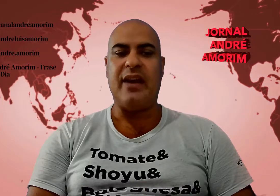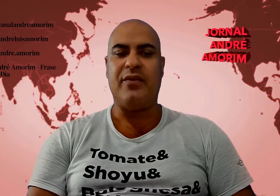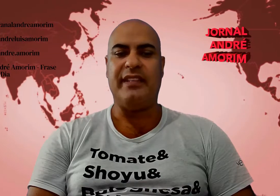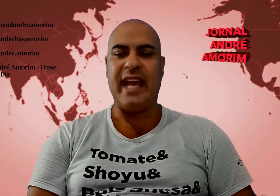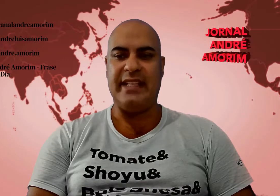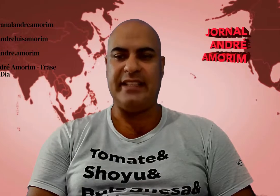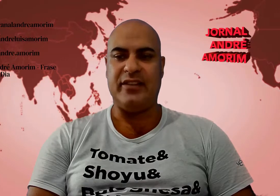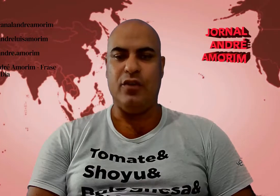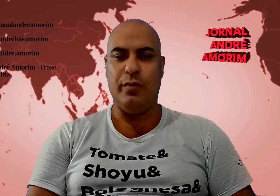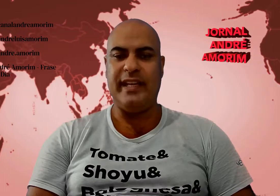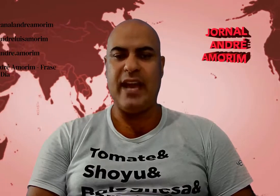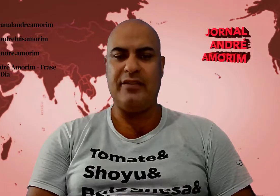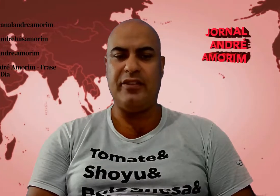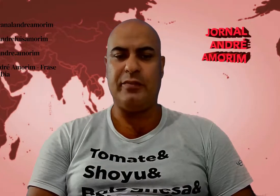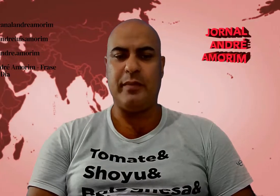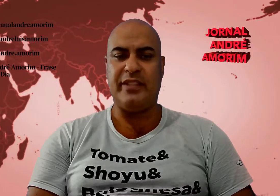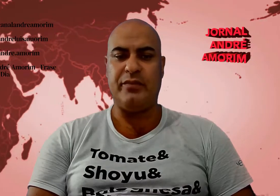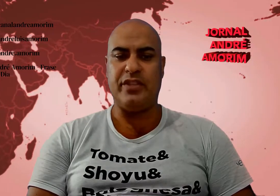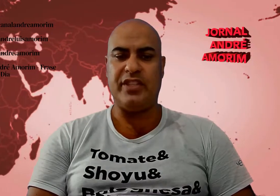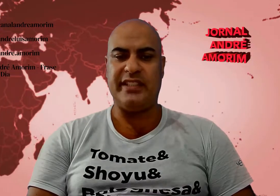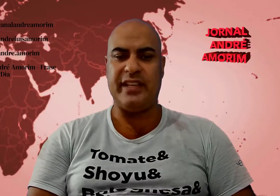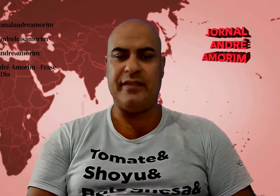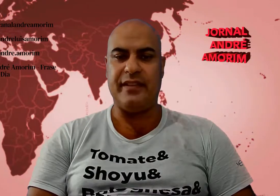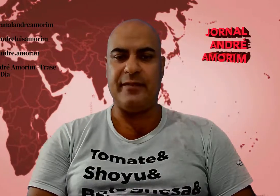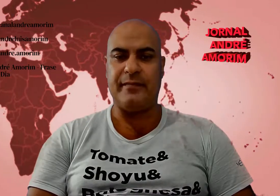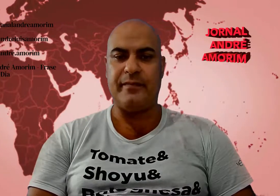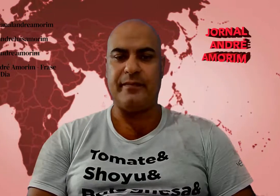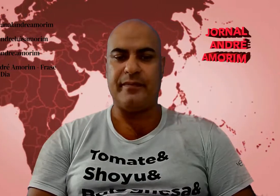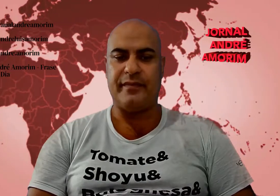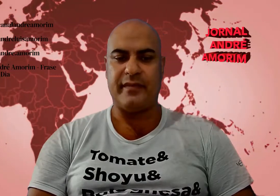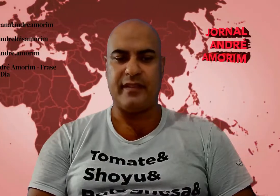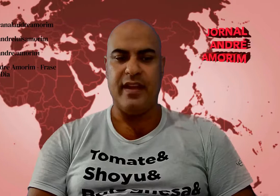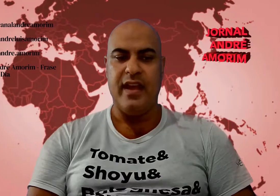coisa, acontecem. Obrigado, Deus, por uma segunda chance na vida.